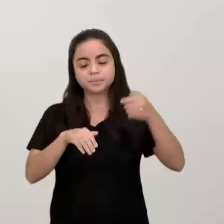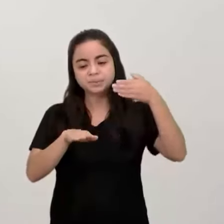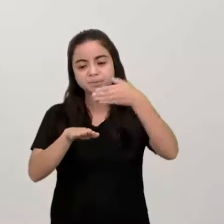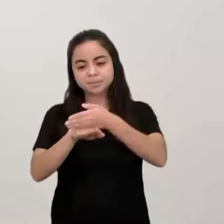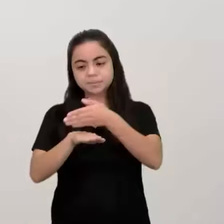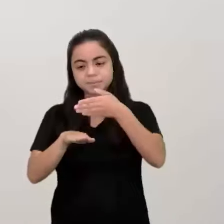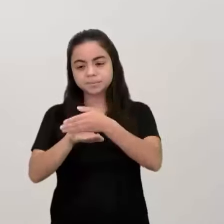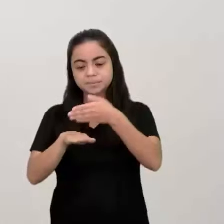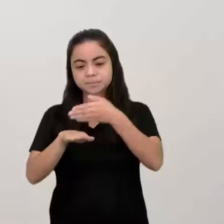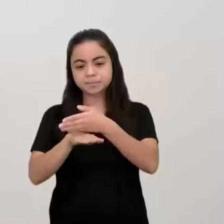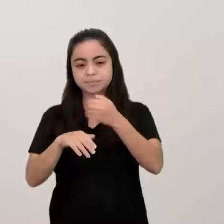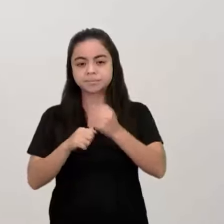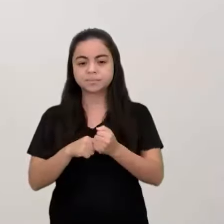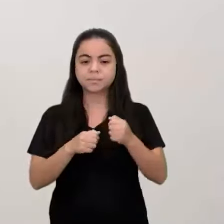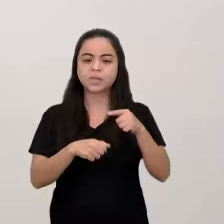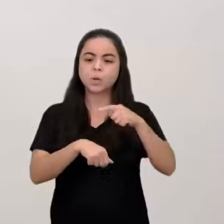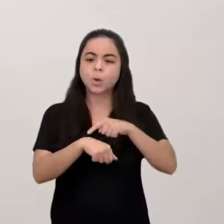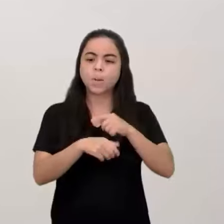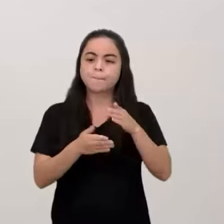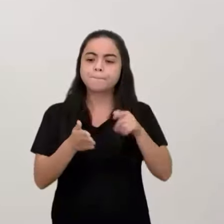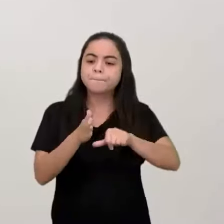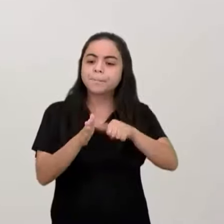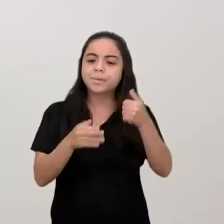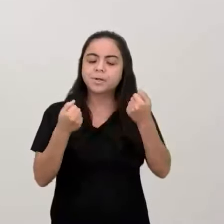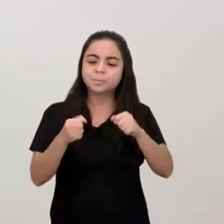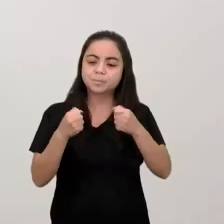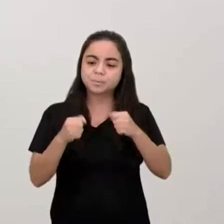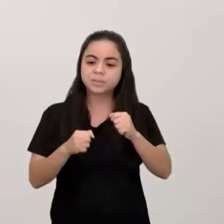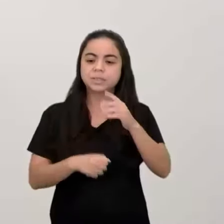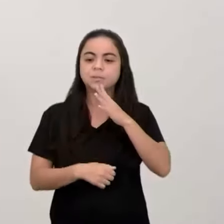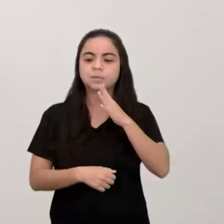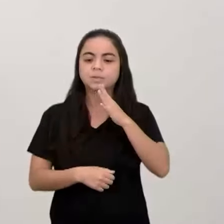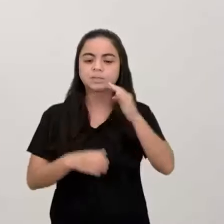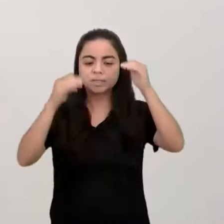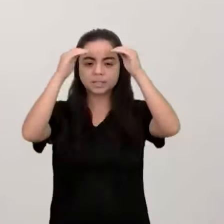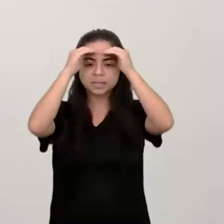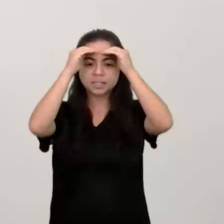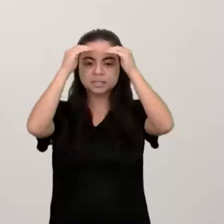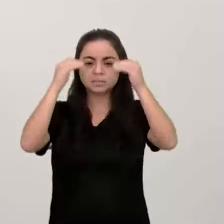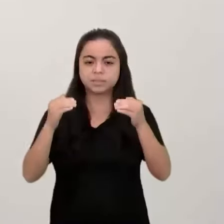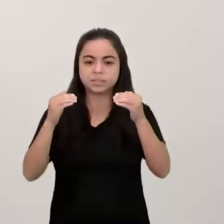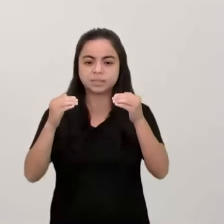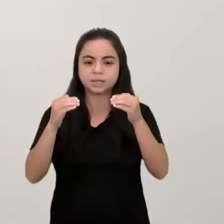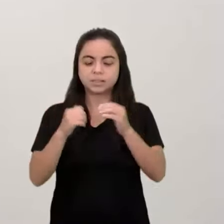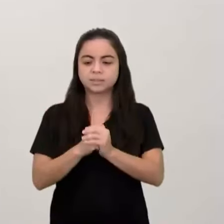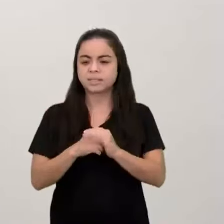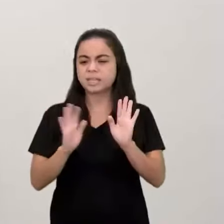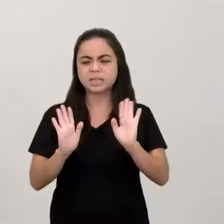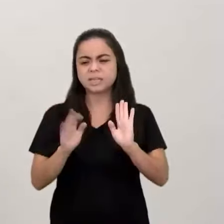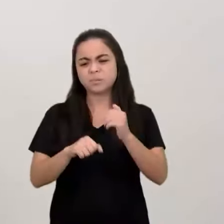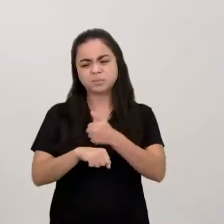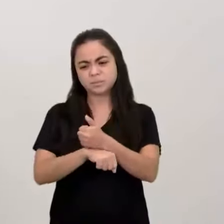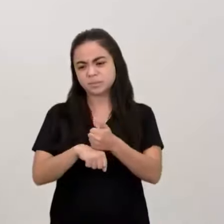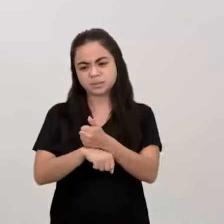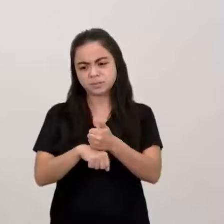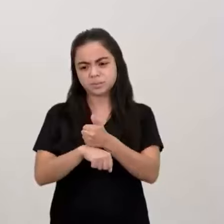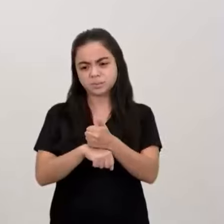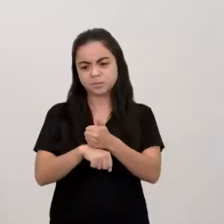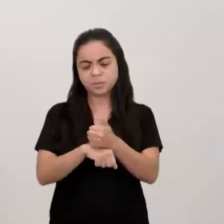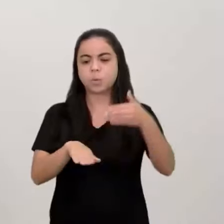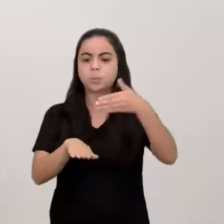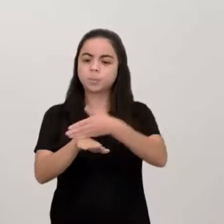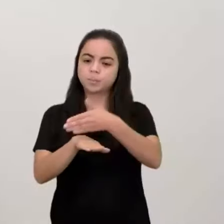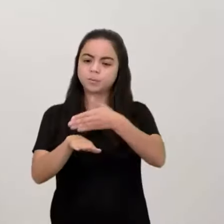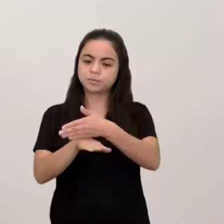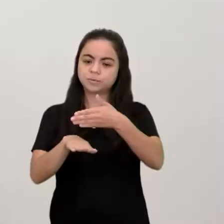participar. No primeiro momento, você precisa conhecer, como eu falei, respeitar, e não precisa ser nem um pouco profissional para entrar no